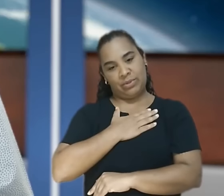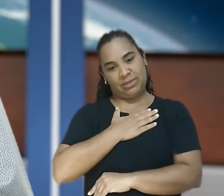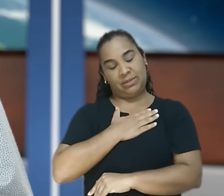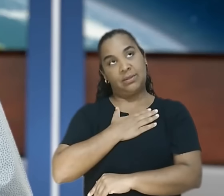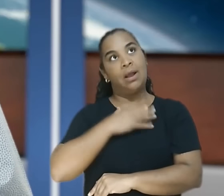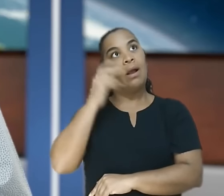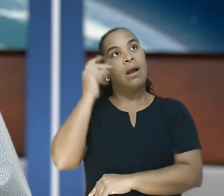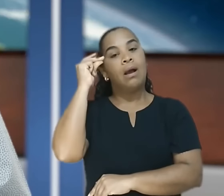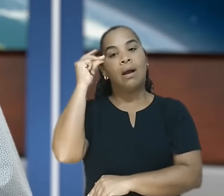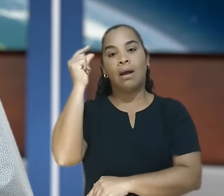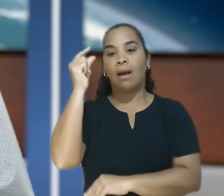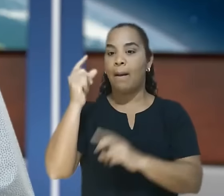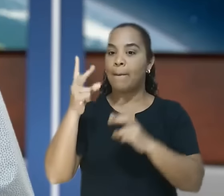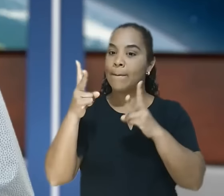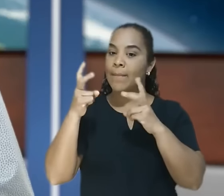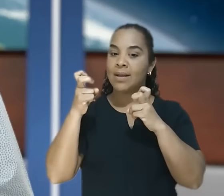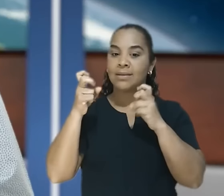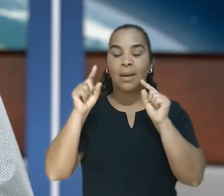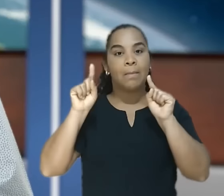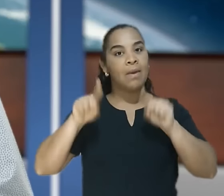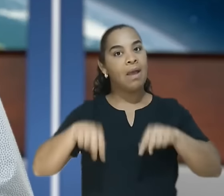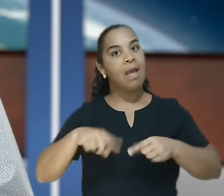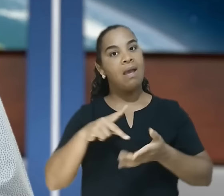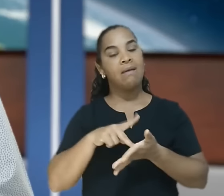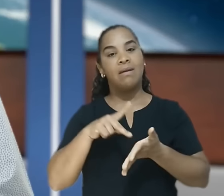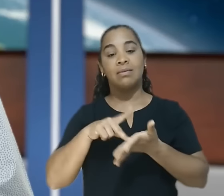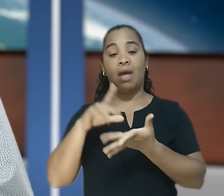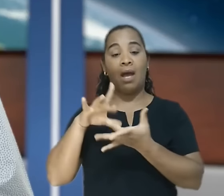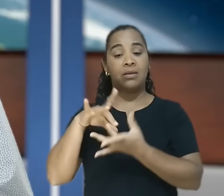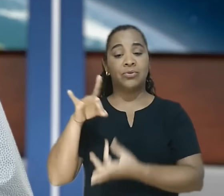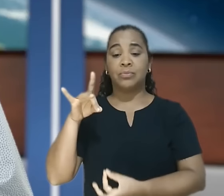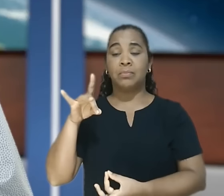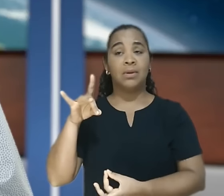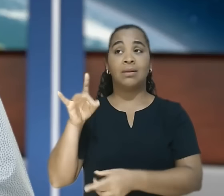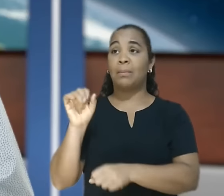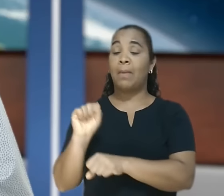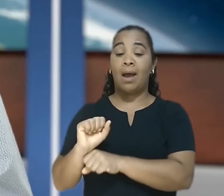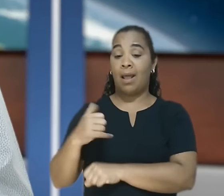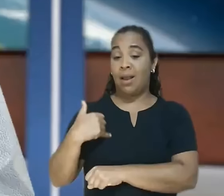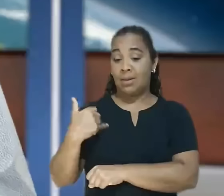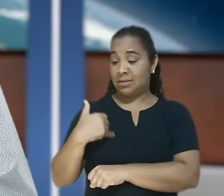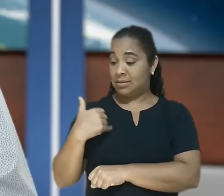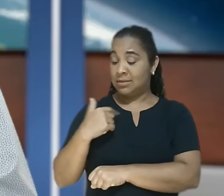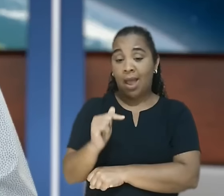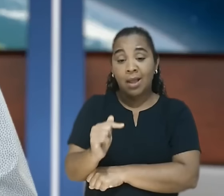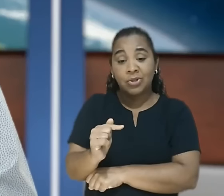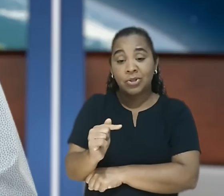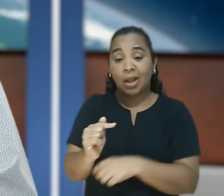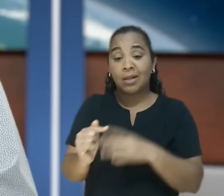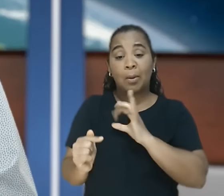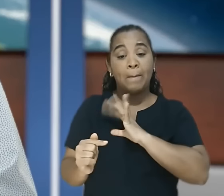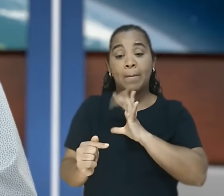Que realmente Eram espíritos E deixei de ter medo A partir dos sete anos Então os pais